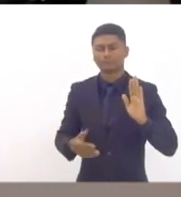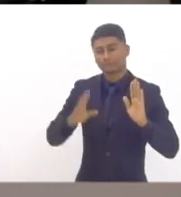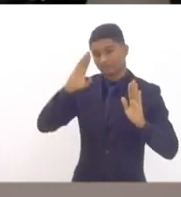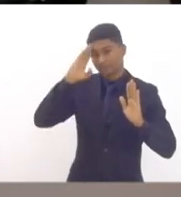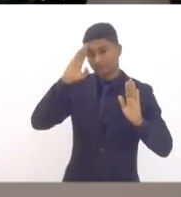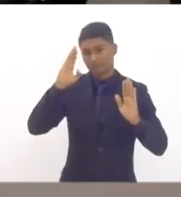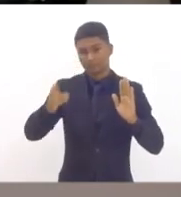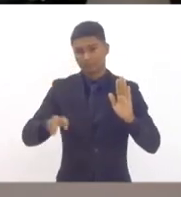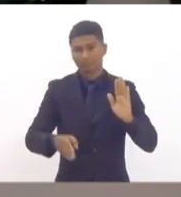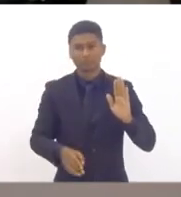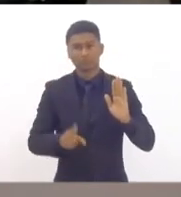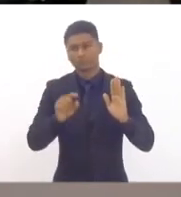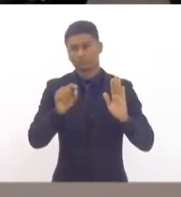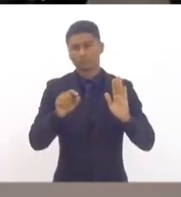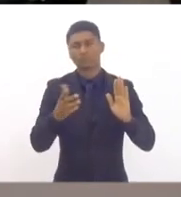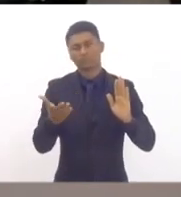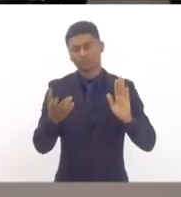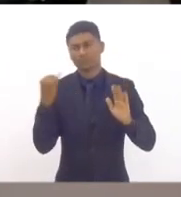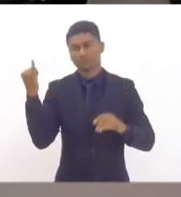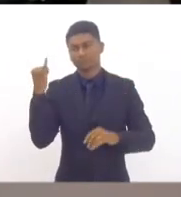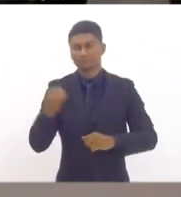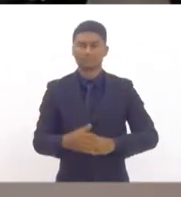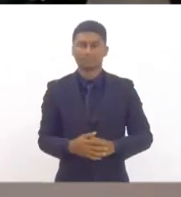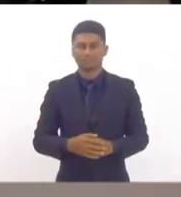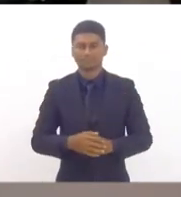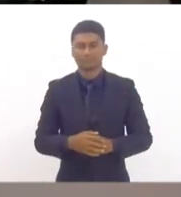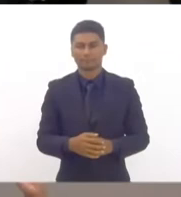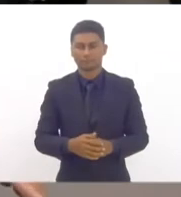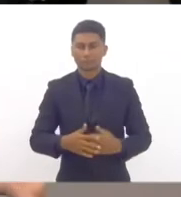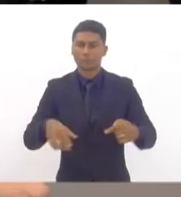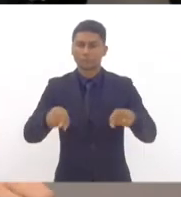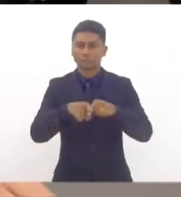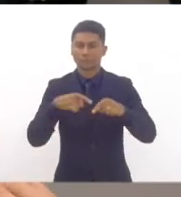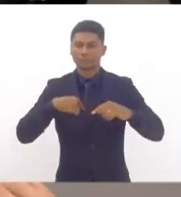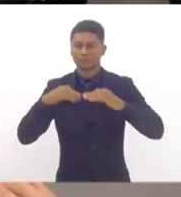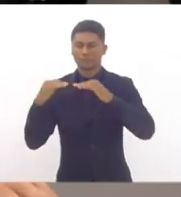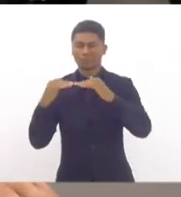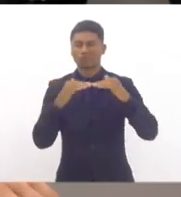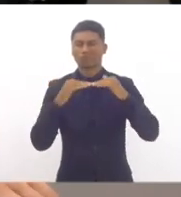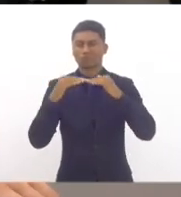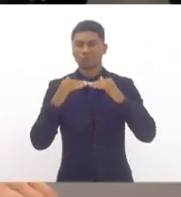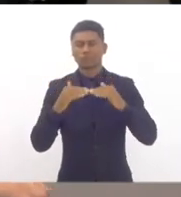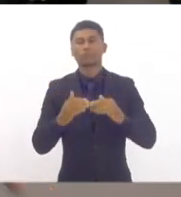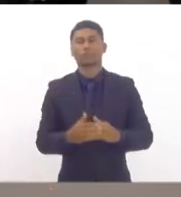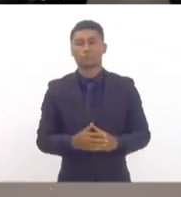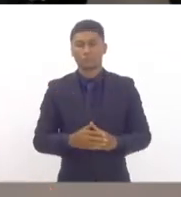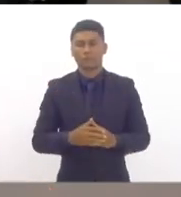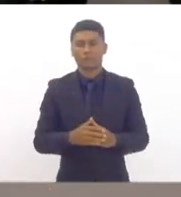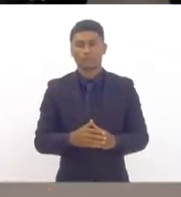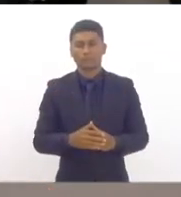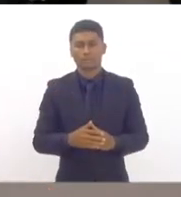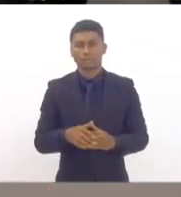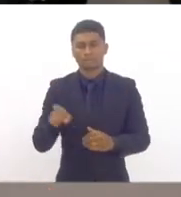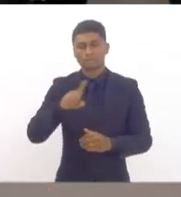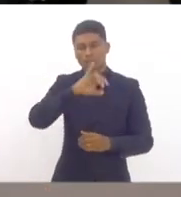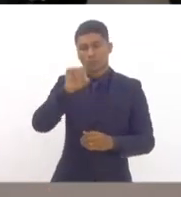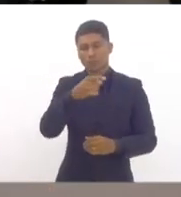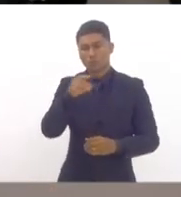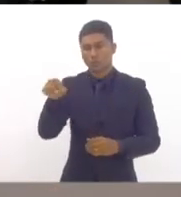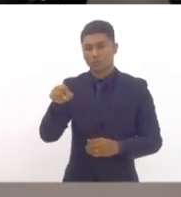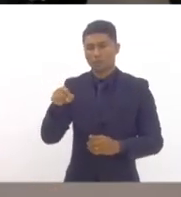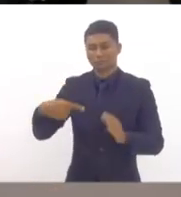especificamente do trabalho. Corroboro também que o Dr. João Gustavo, da Defensoria, falou